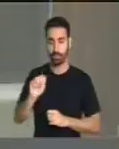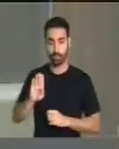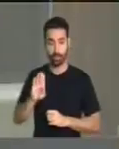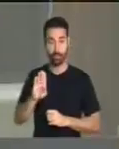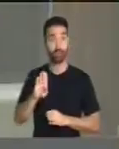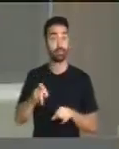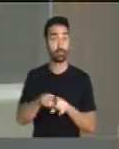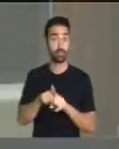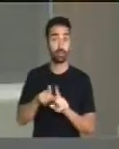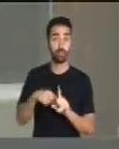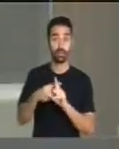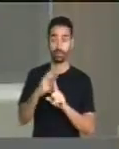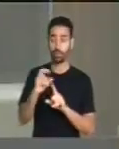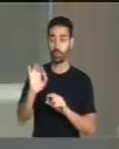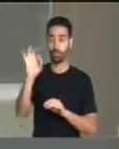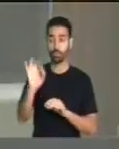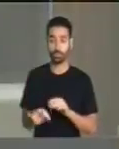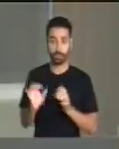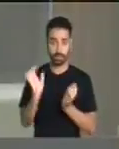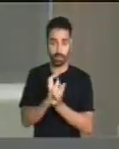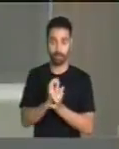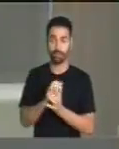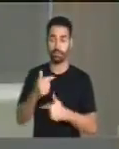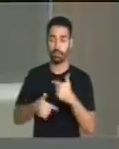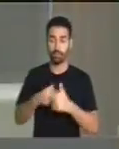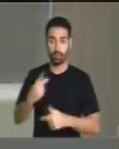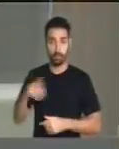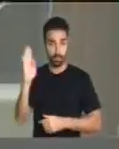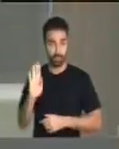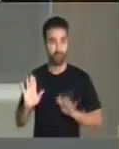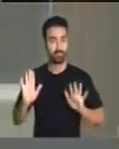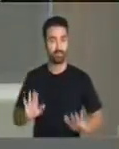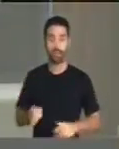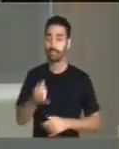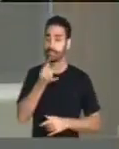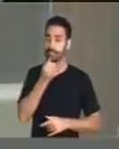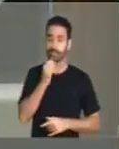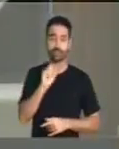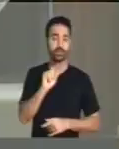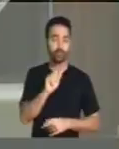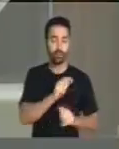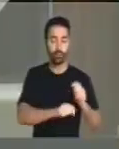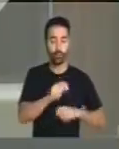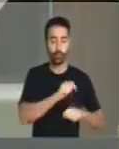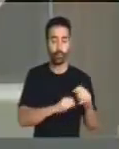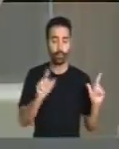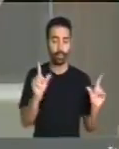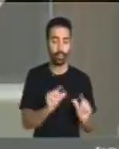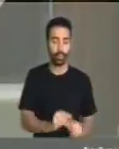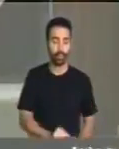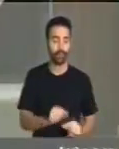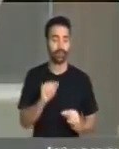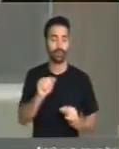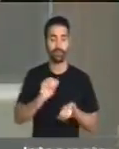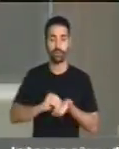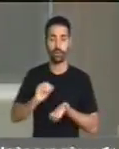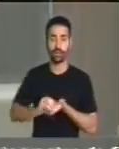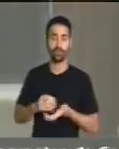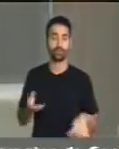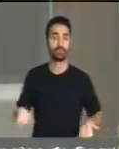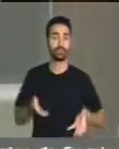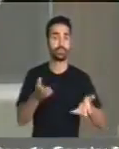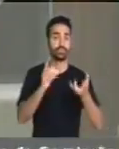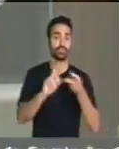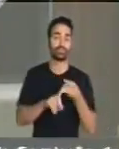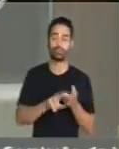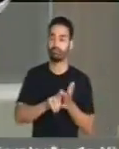de 50% da mão de obra do país. Mas, infelizmente, a retração da economia encolheu ainda mais os incentivos e créditos